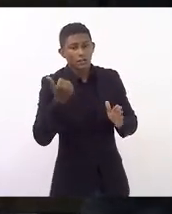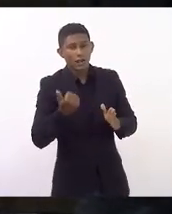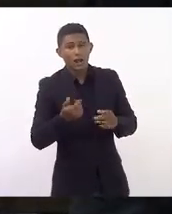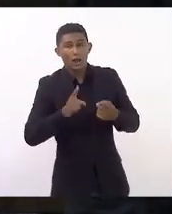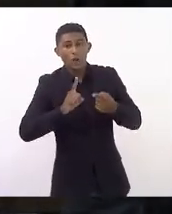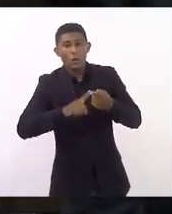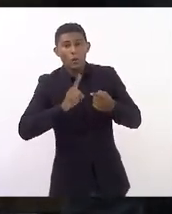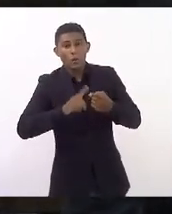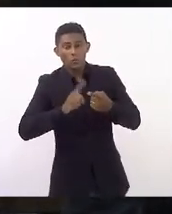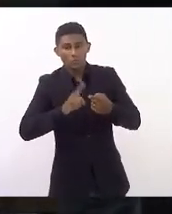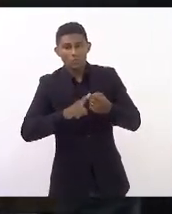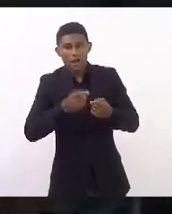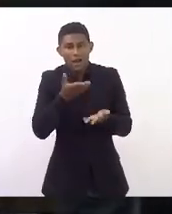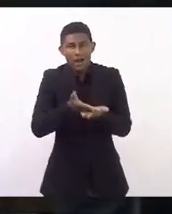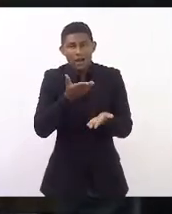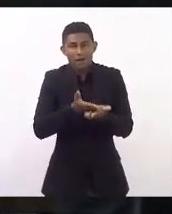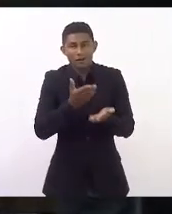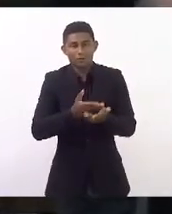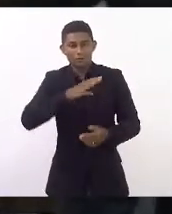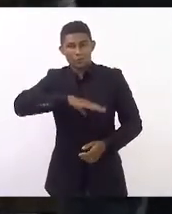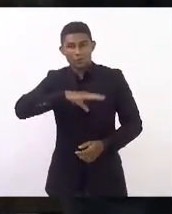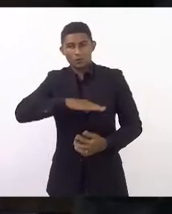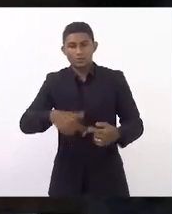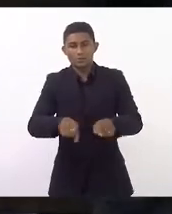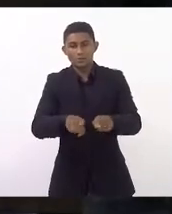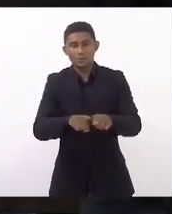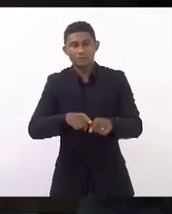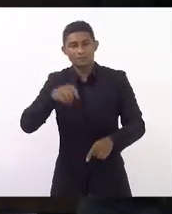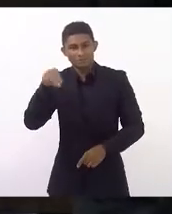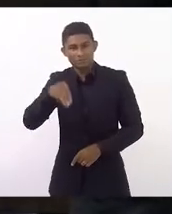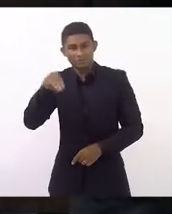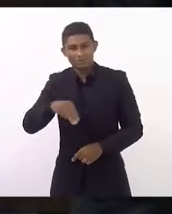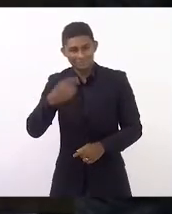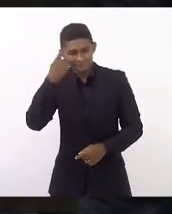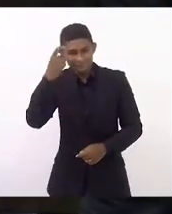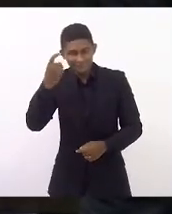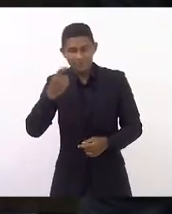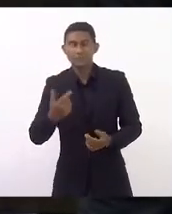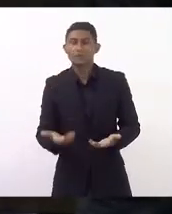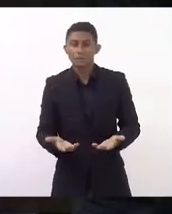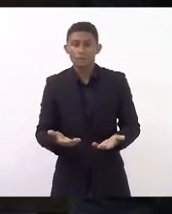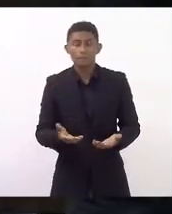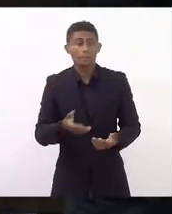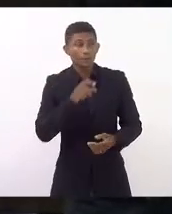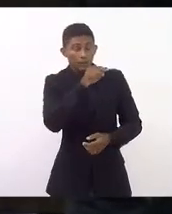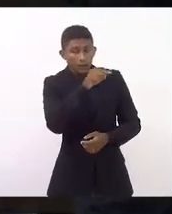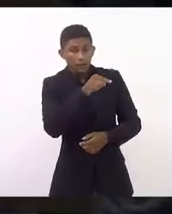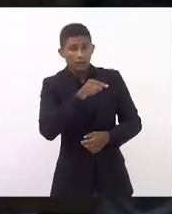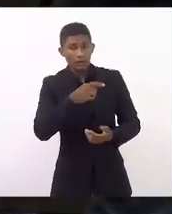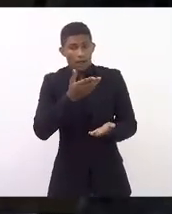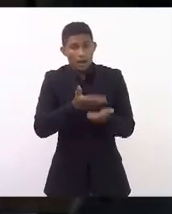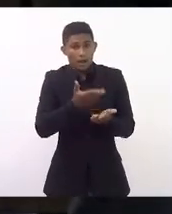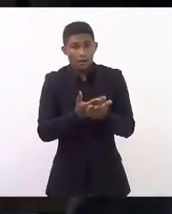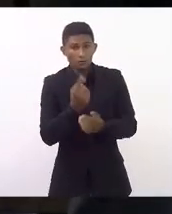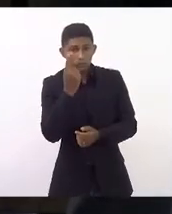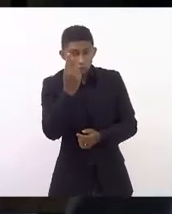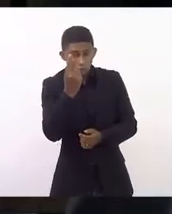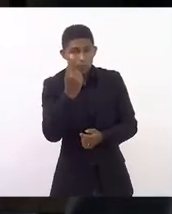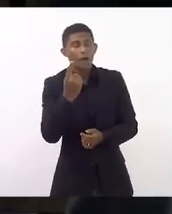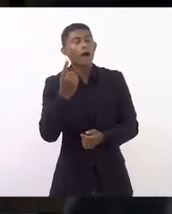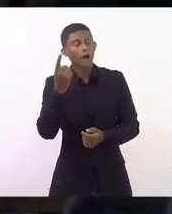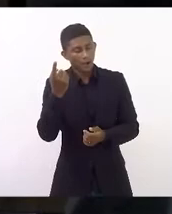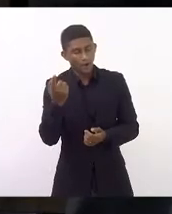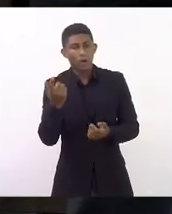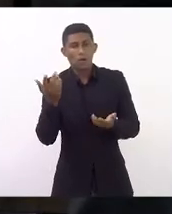português e matemática, para que esse um tempo de português e matemática, deputado Márcio, marcasse o início da implementação do novo